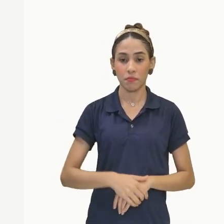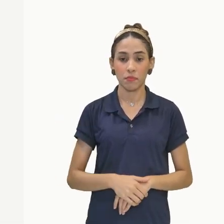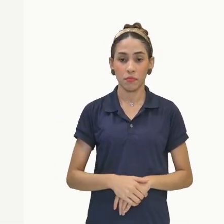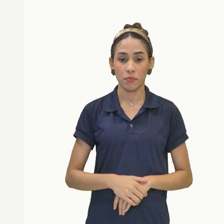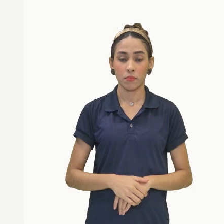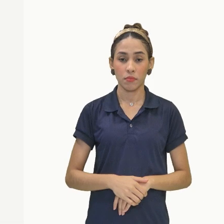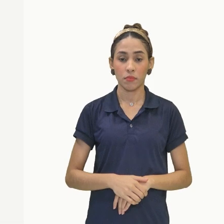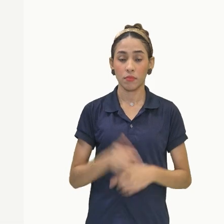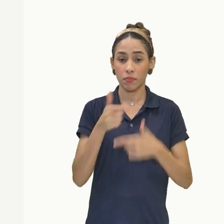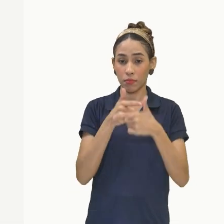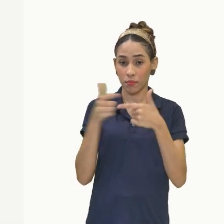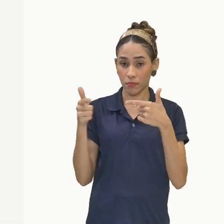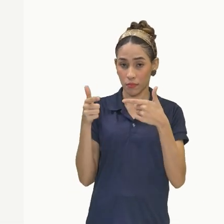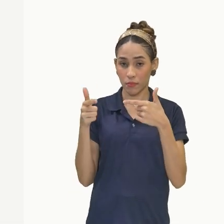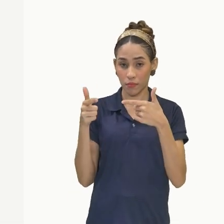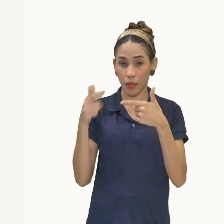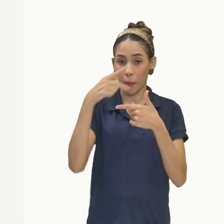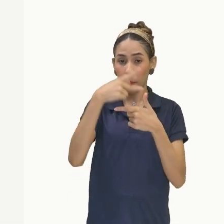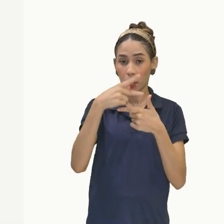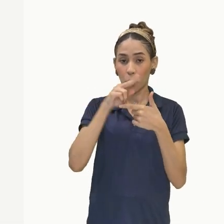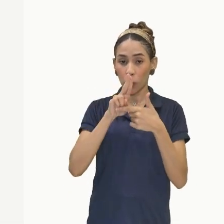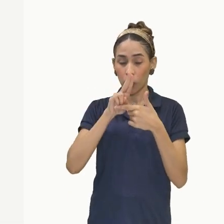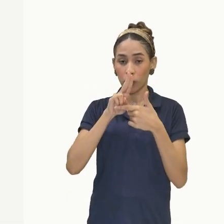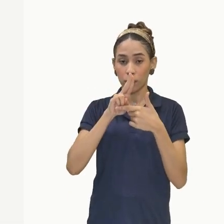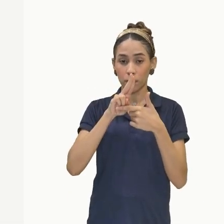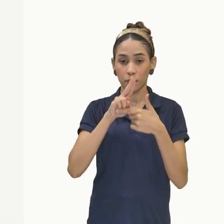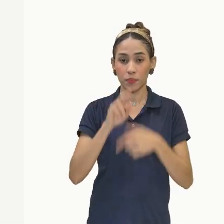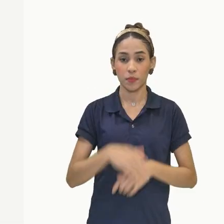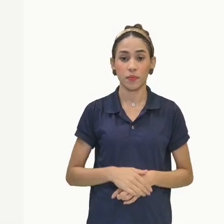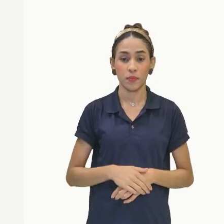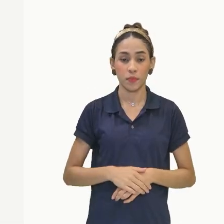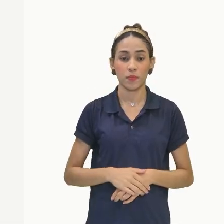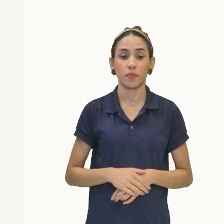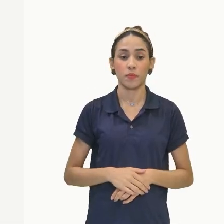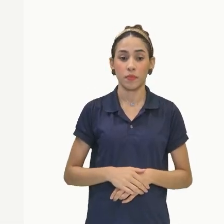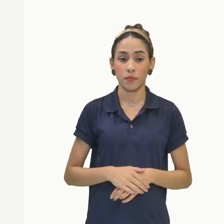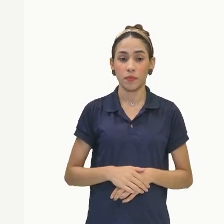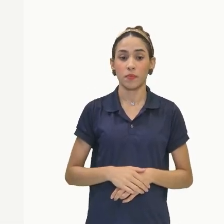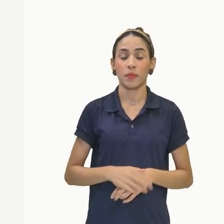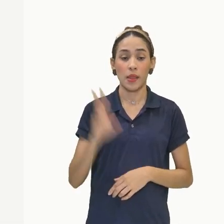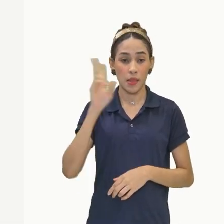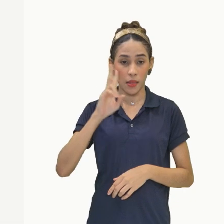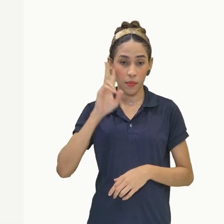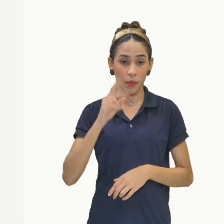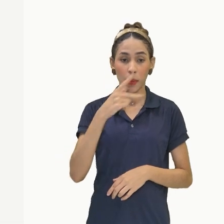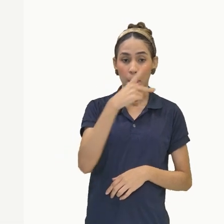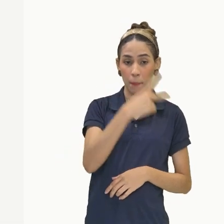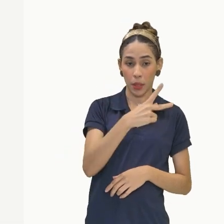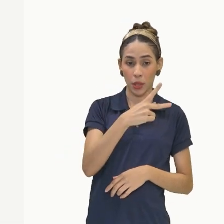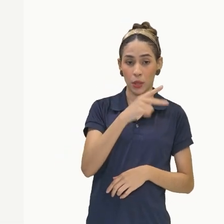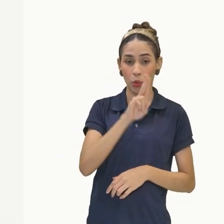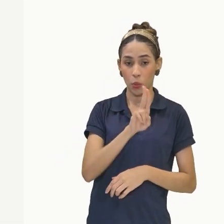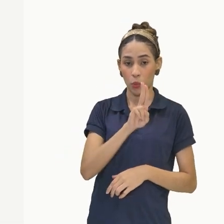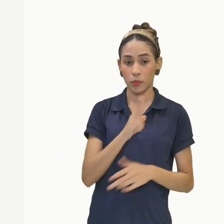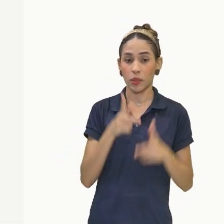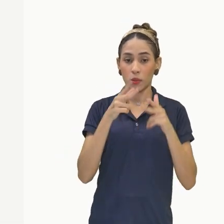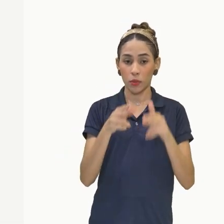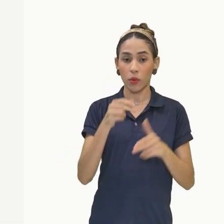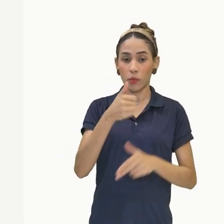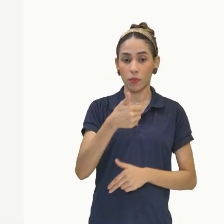é dividir a potência útil, a gente acabou de calcular a potência útil, gente, no item D, ela deu